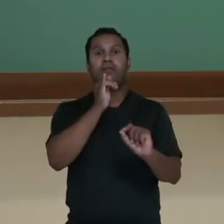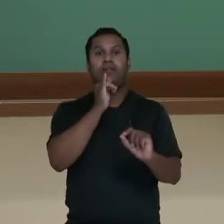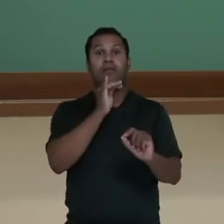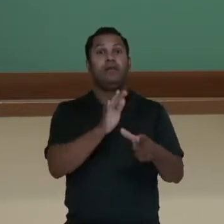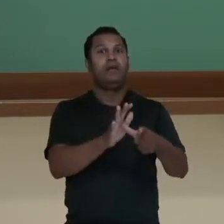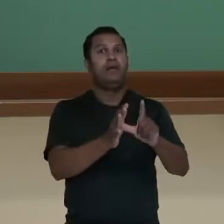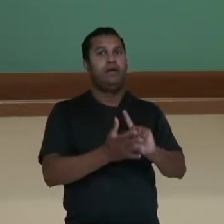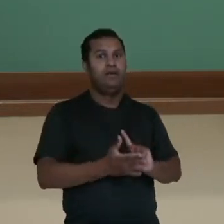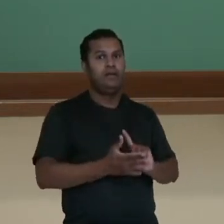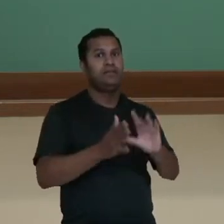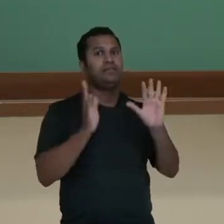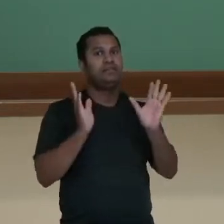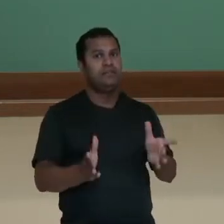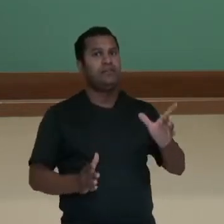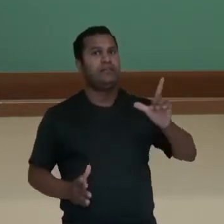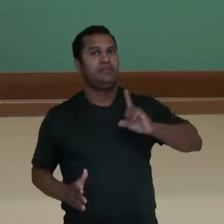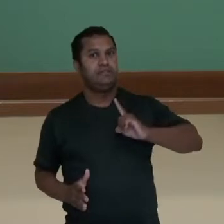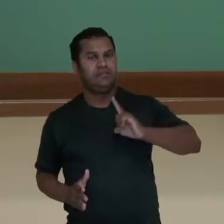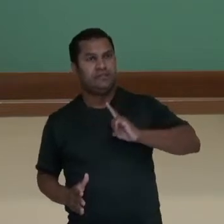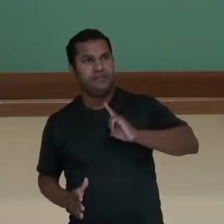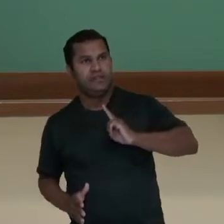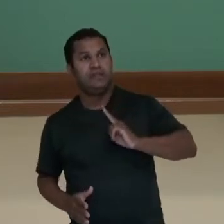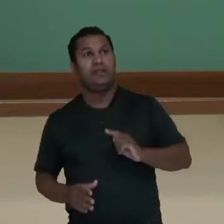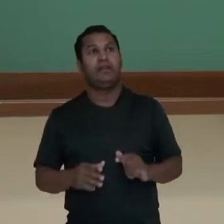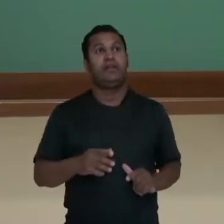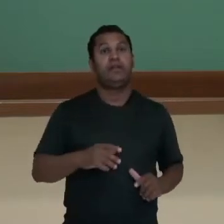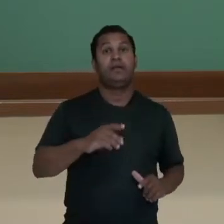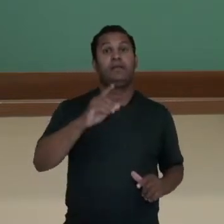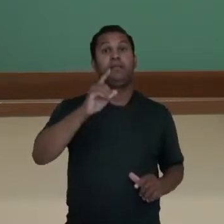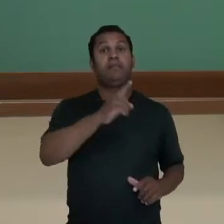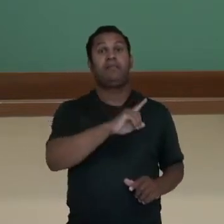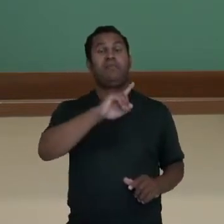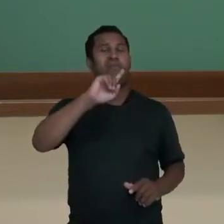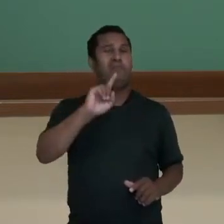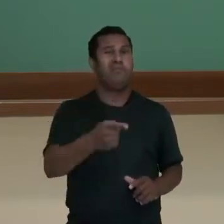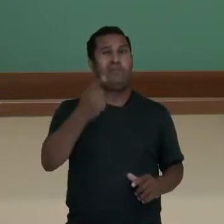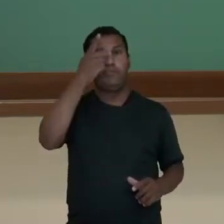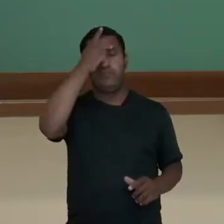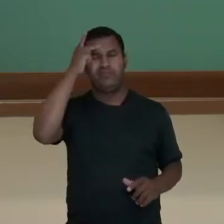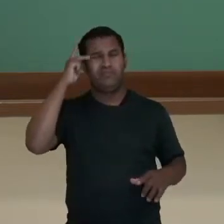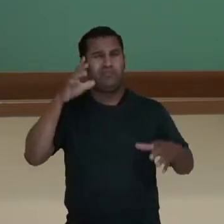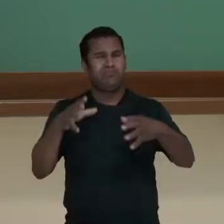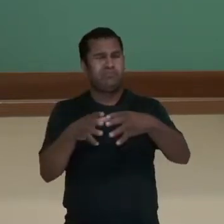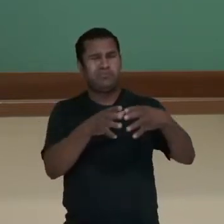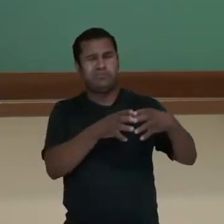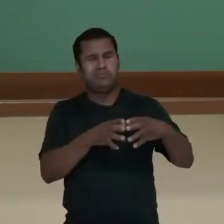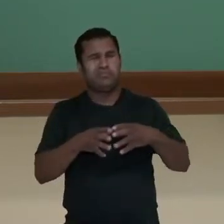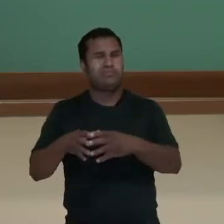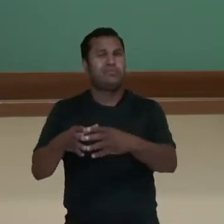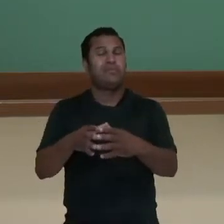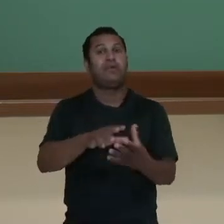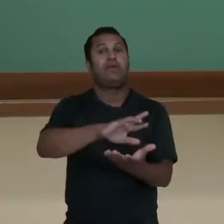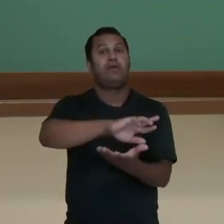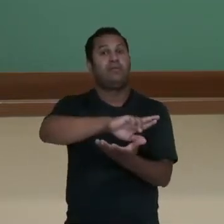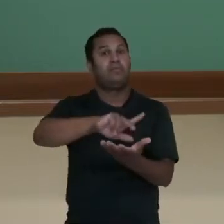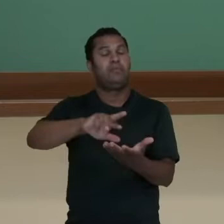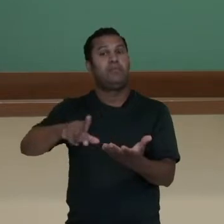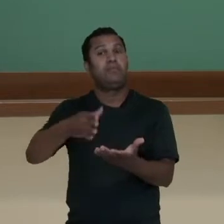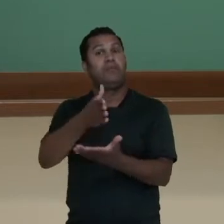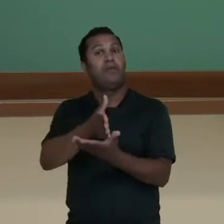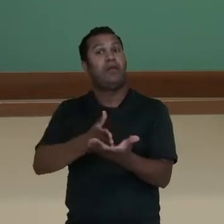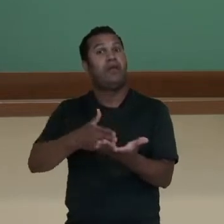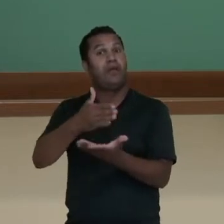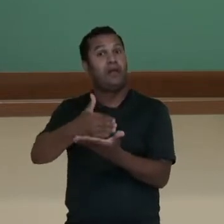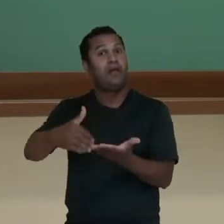da chegada do colonizador europeu, dividido em centenas de etnias, Aqui no Brasil, os dois